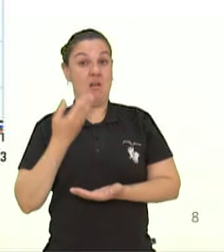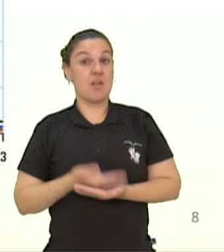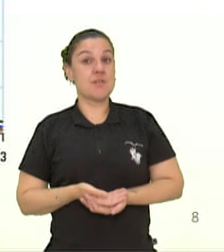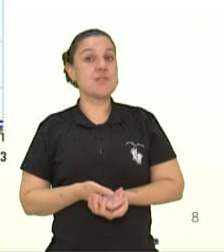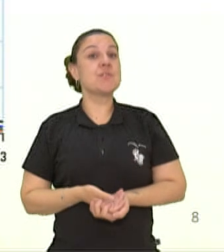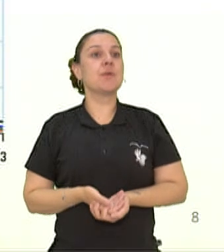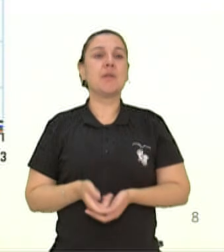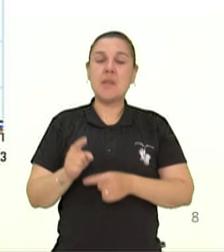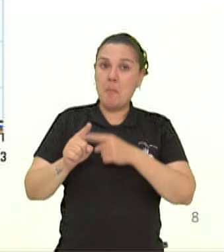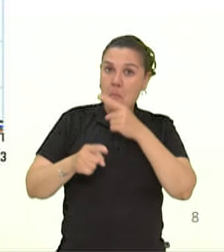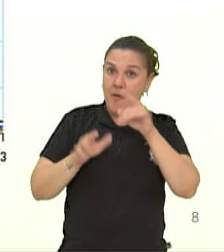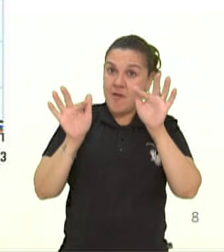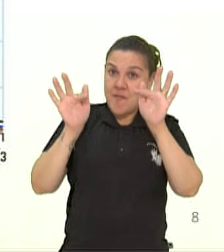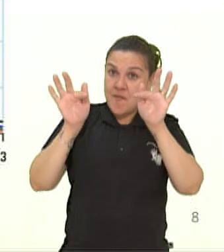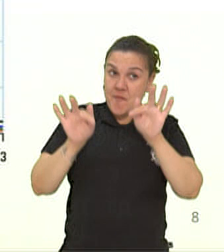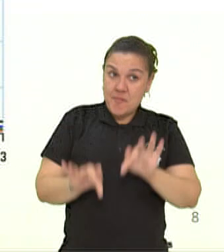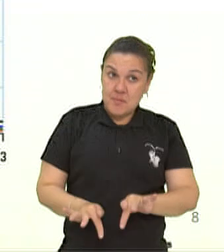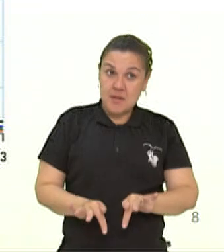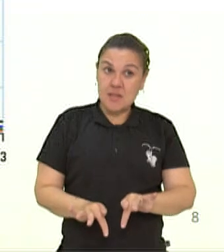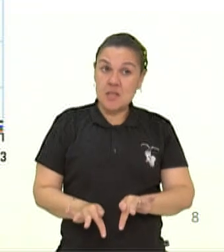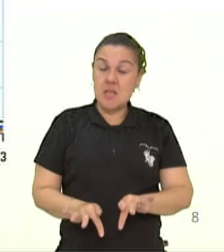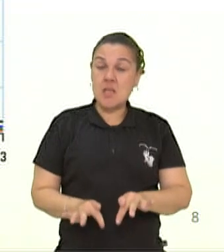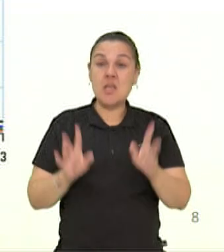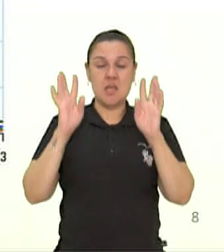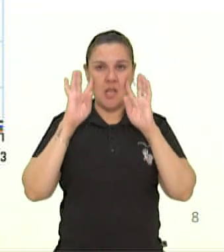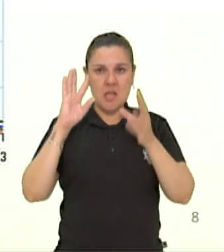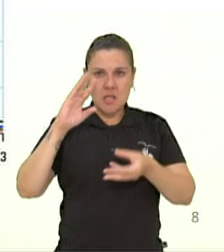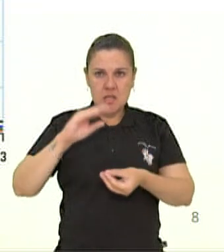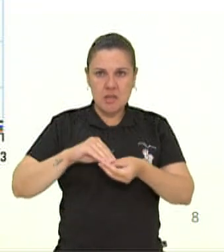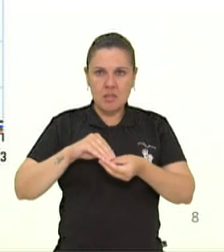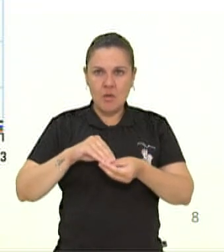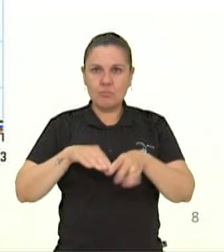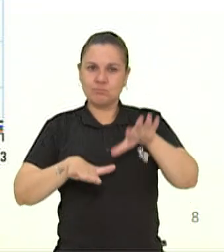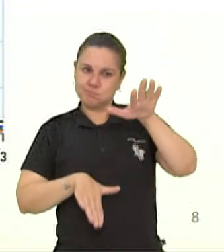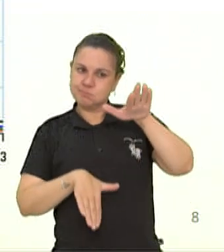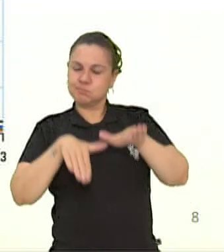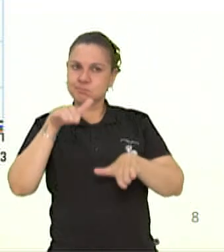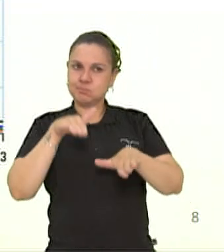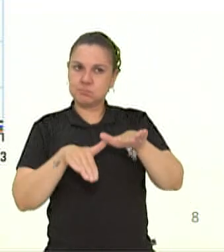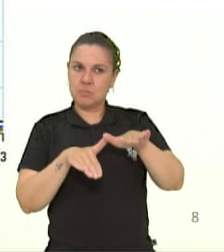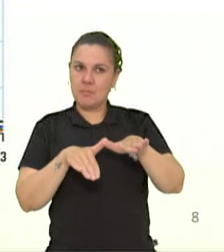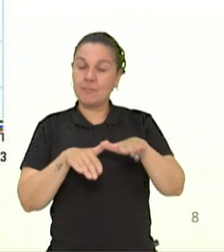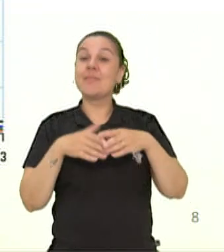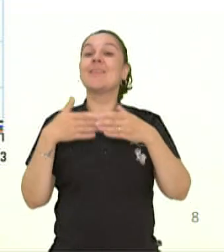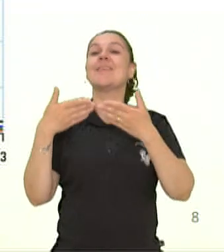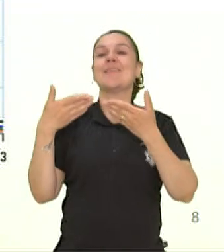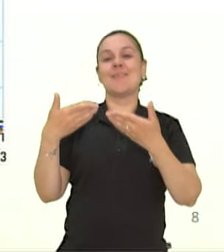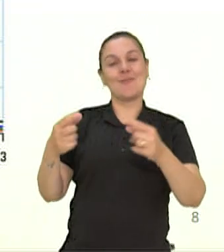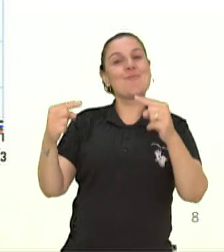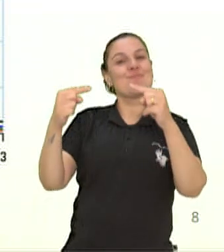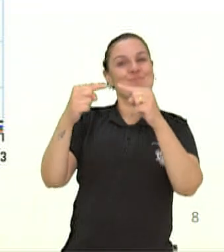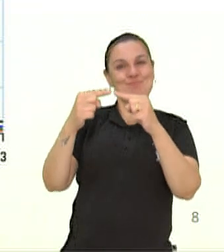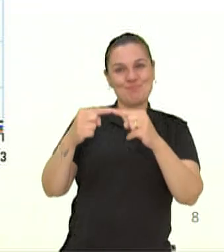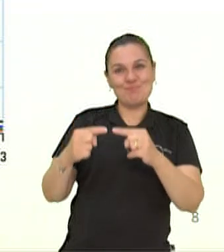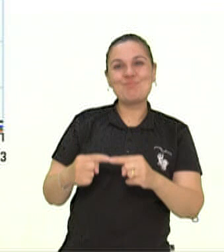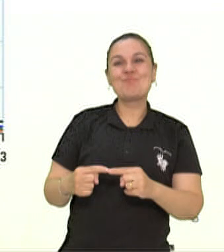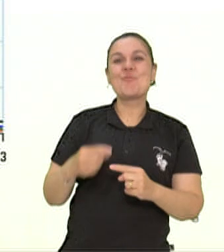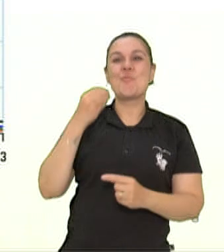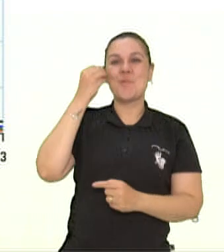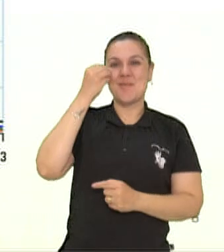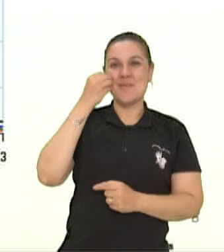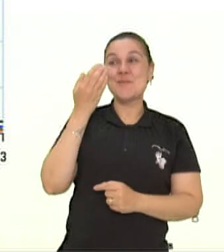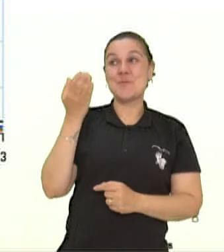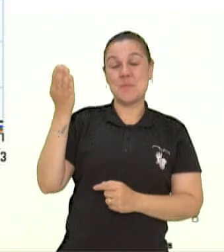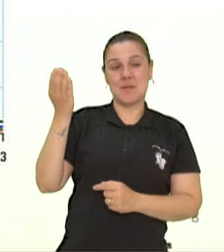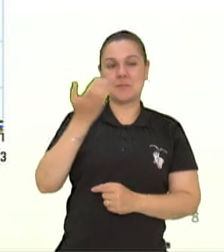depois da teoria dele, quando ele pega essa ideia de descontínua, pessoal, a teoria bate com os dados experimentais. Aqui eu trago para